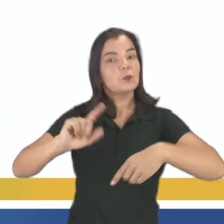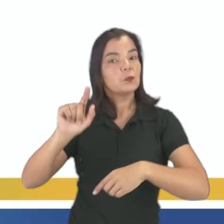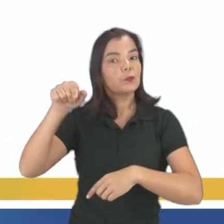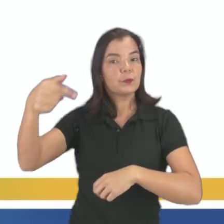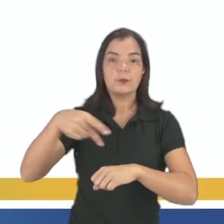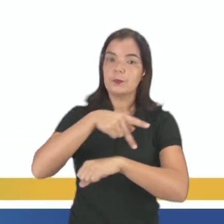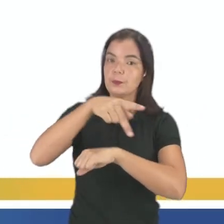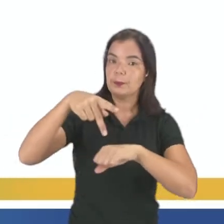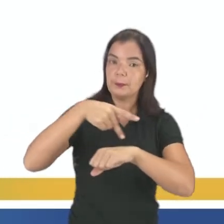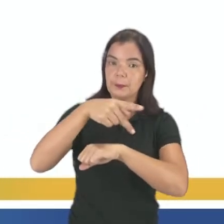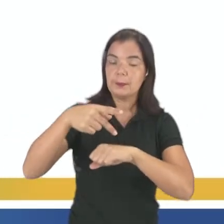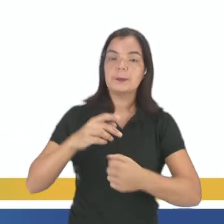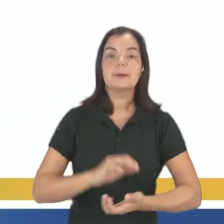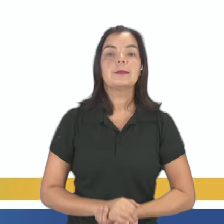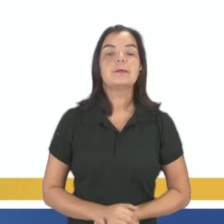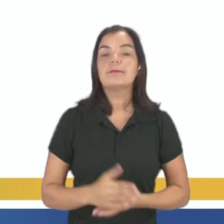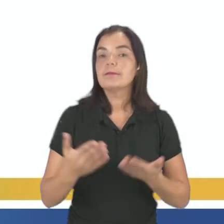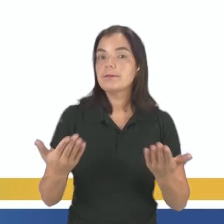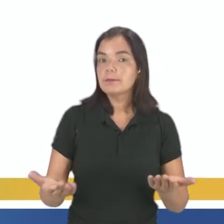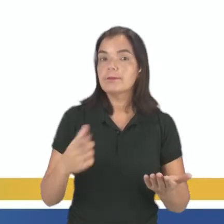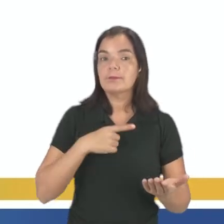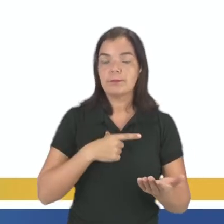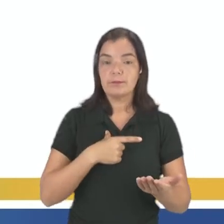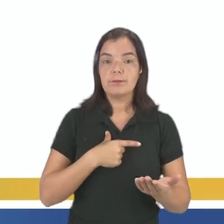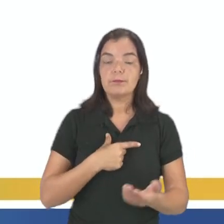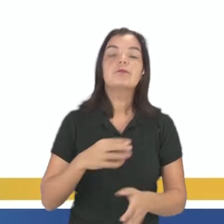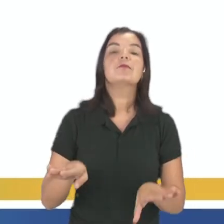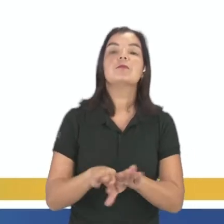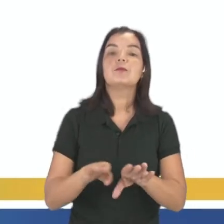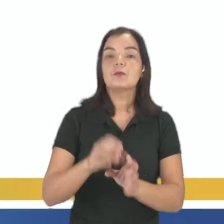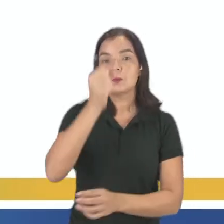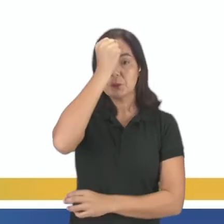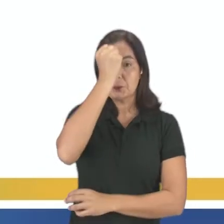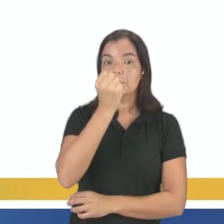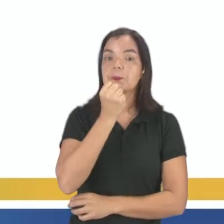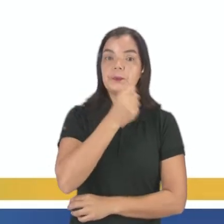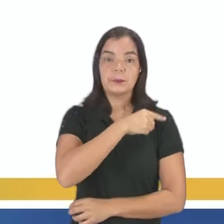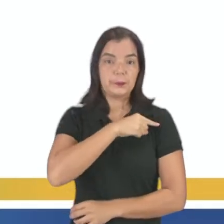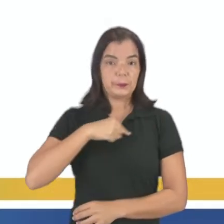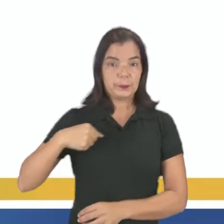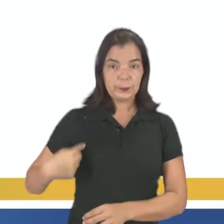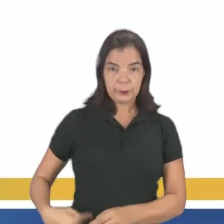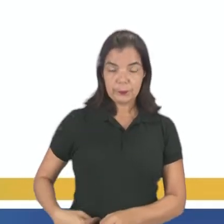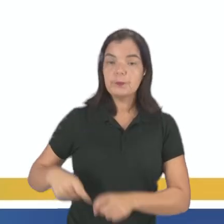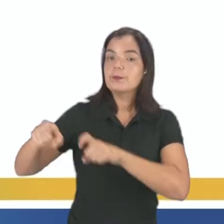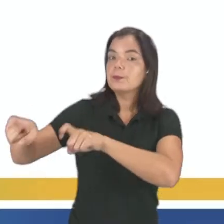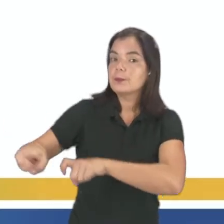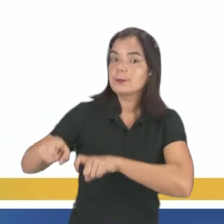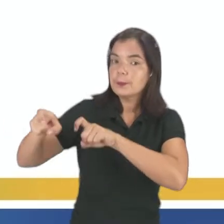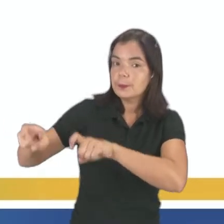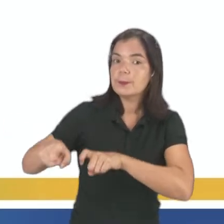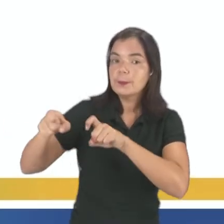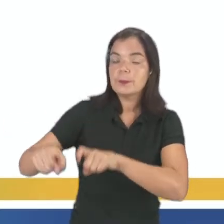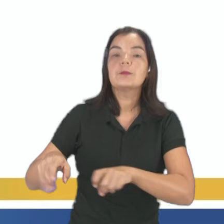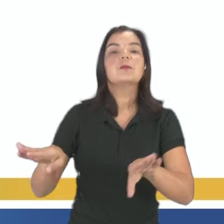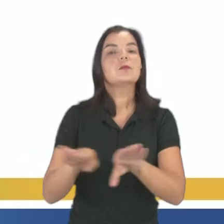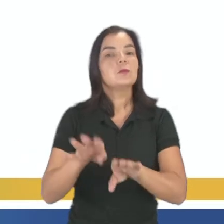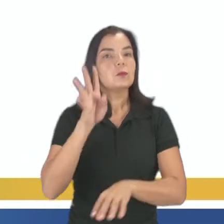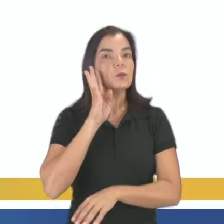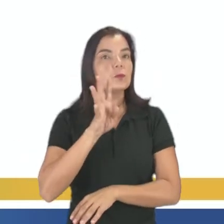outras nações, né? E aí esse socialismo chinês, ele tem, né, essa base rural. Interessante